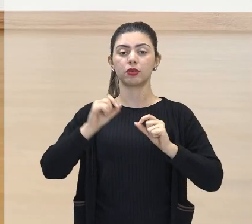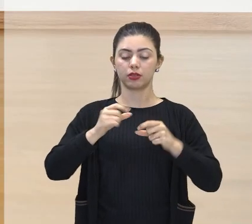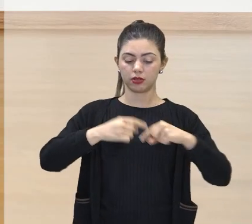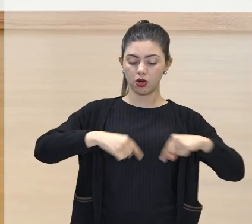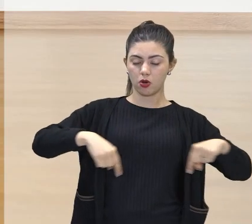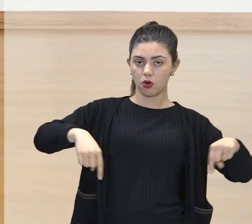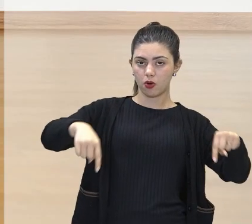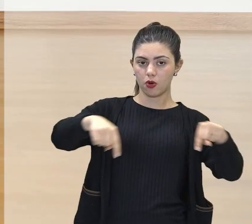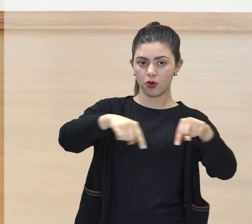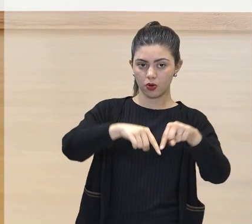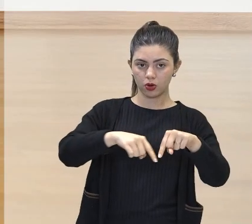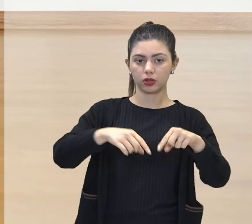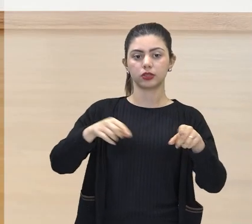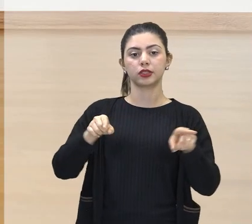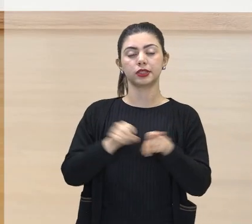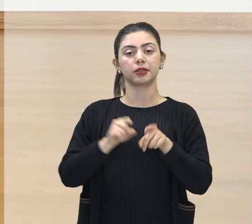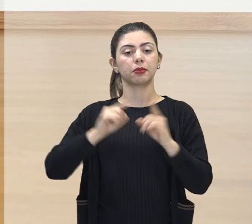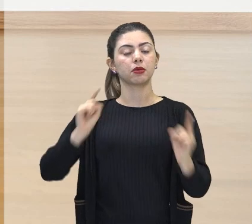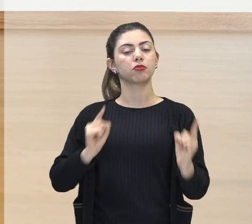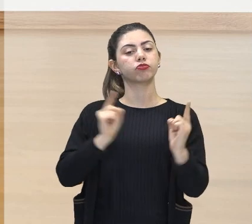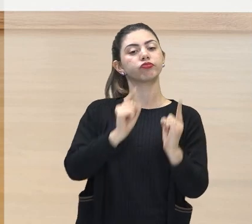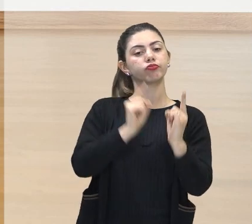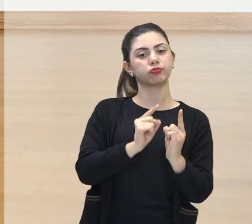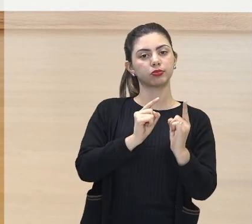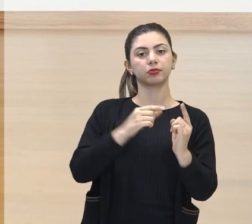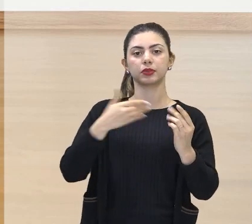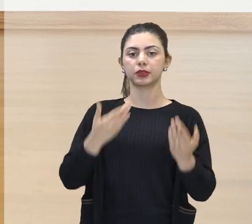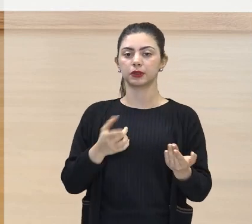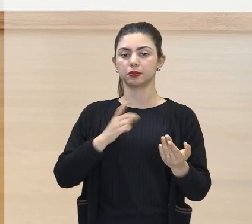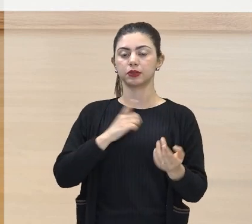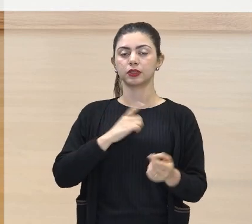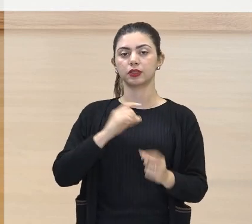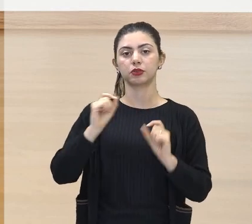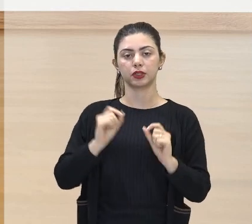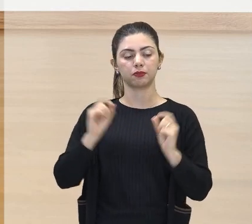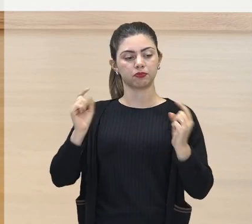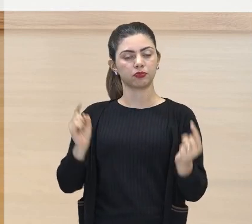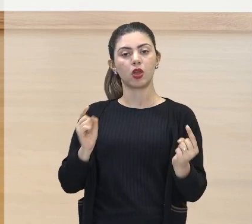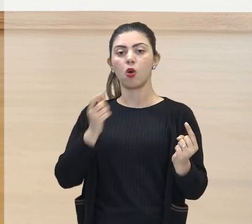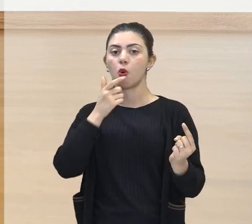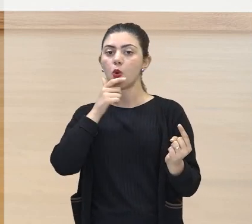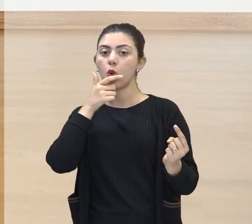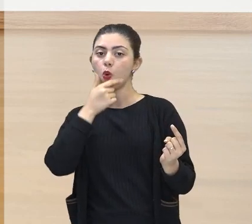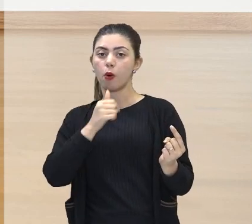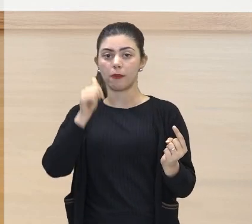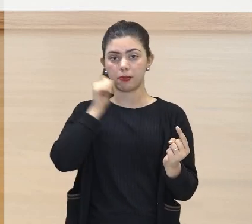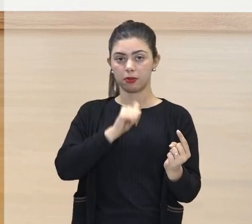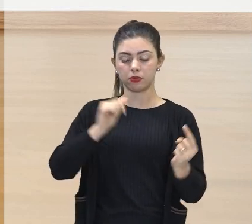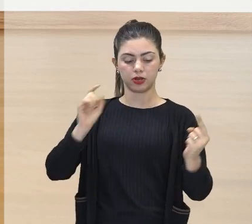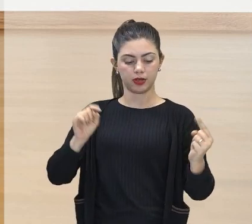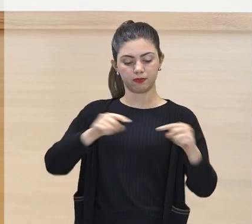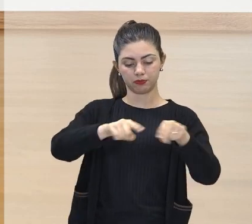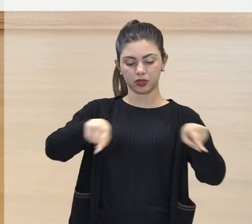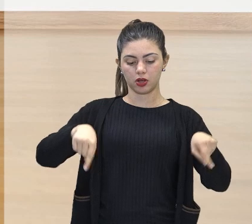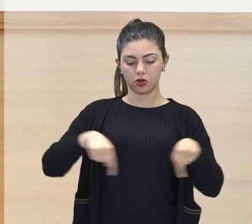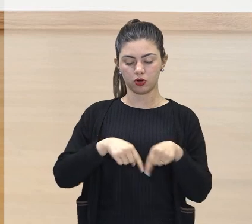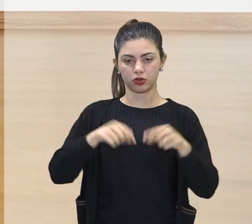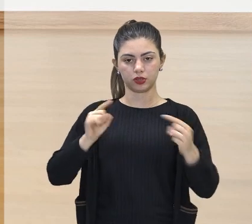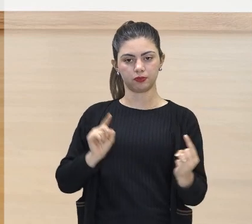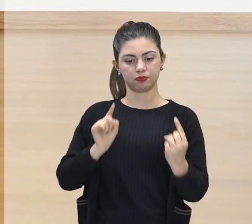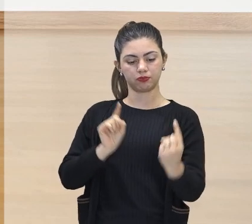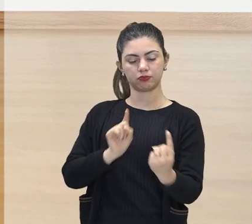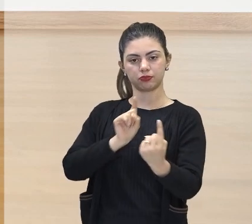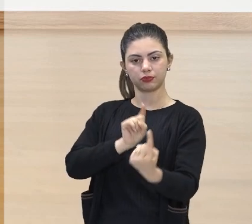de umbigada. Um casal de cada vez dirige-se para o centro da roda, girando em